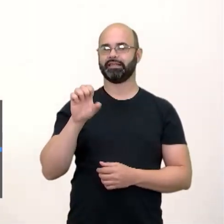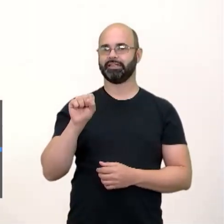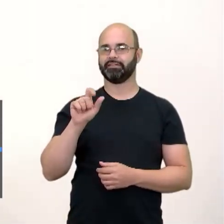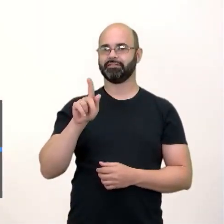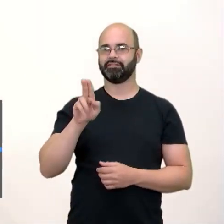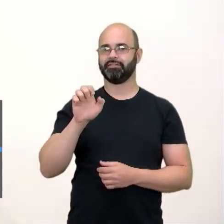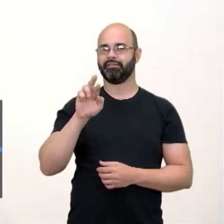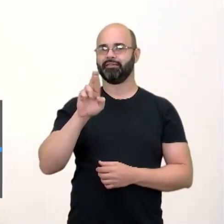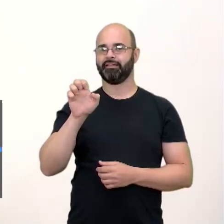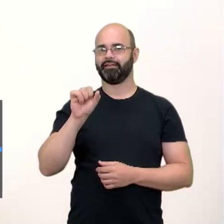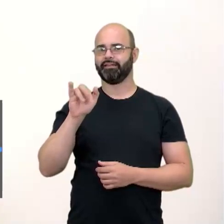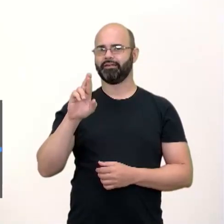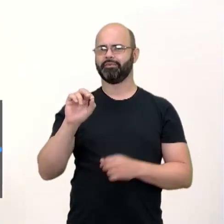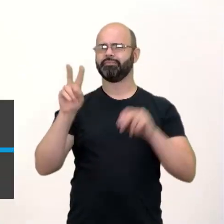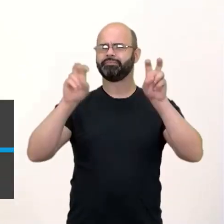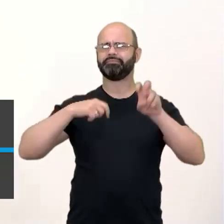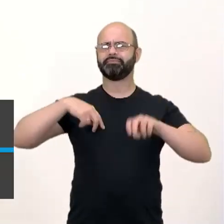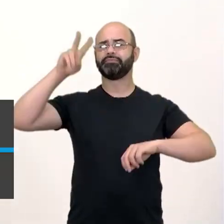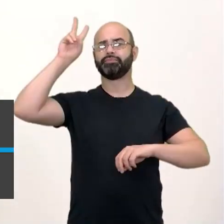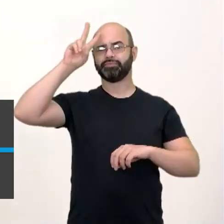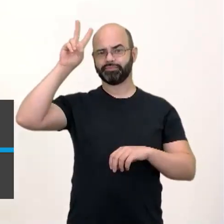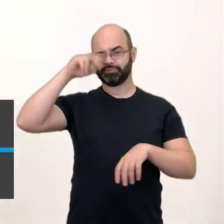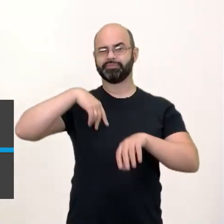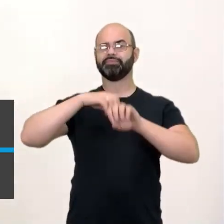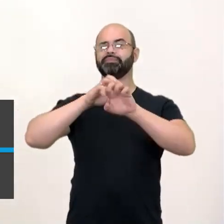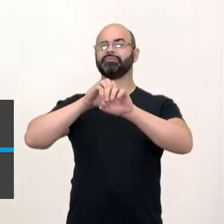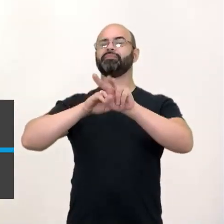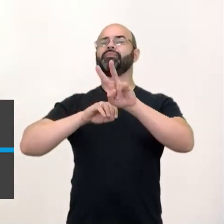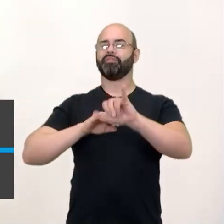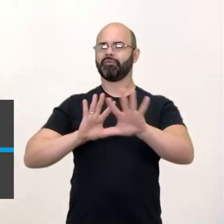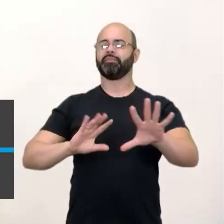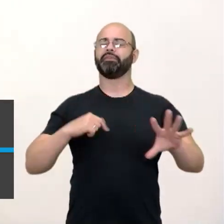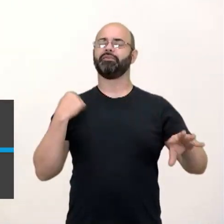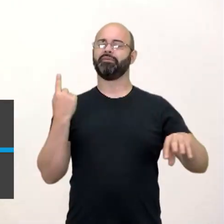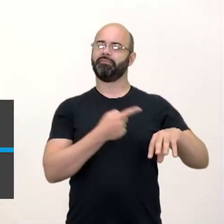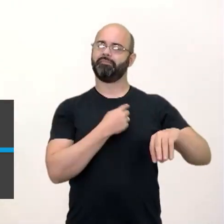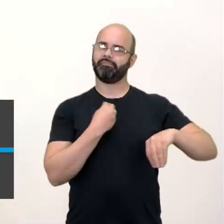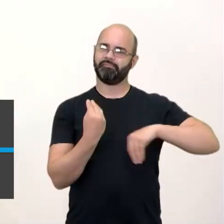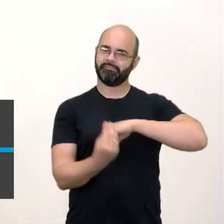pegada que a gente está fazendo, a gente está aqui fazendo uma mistureba, uma